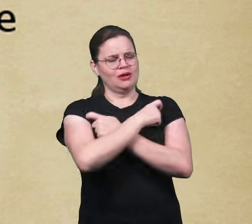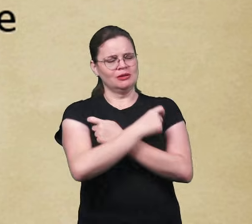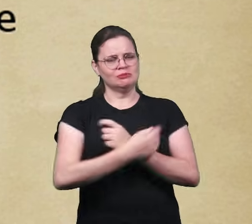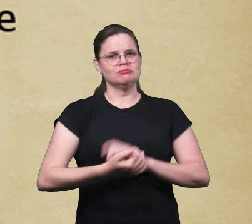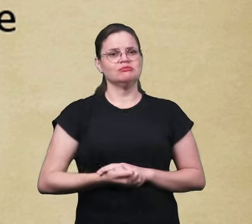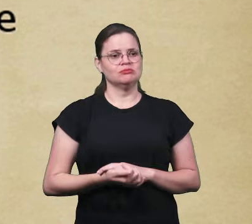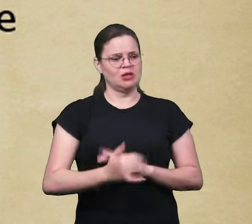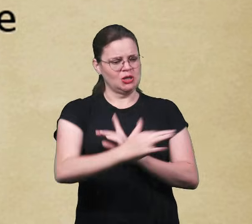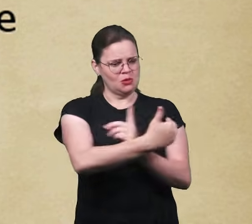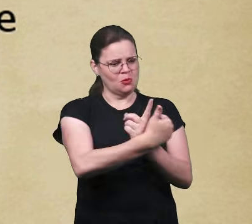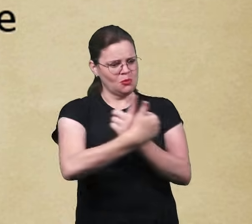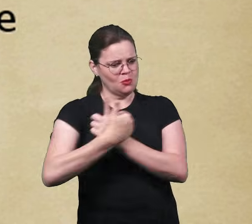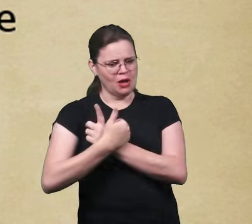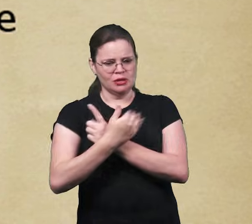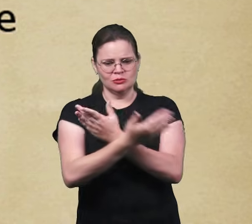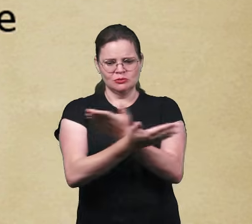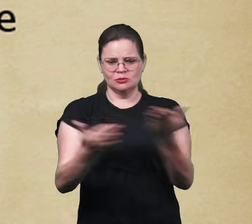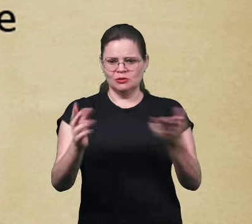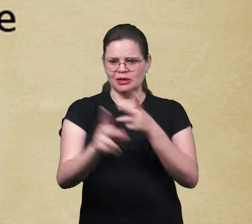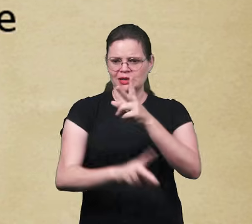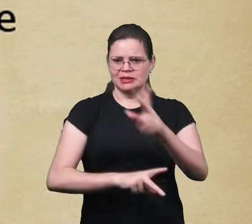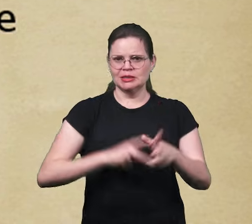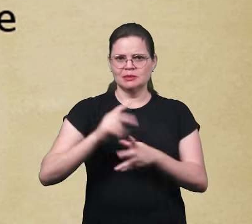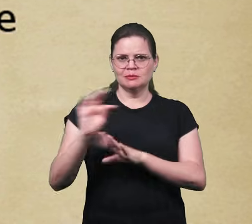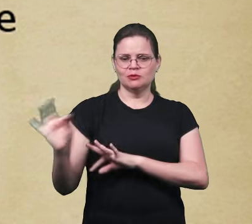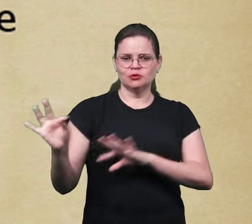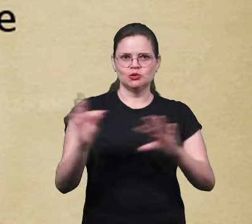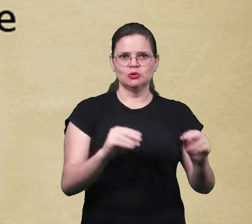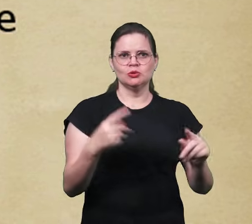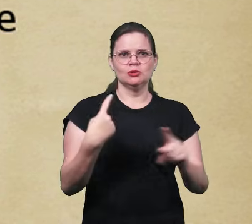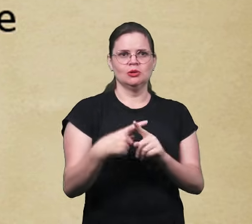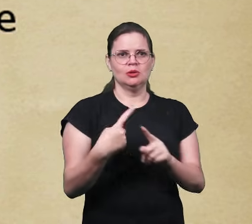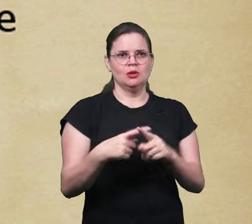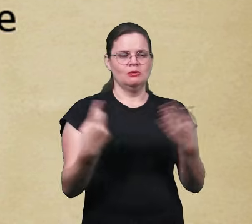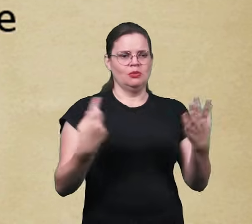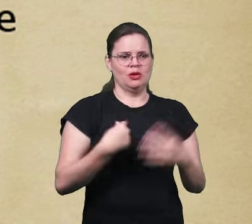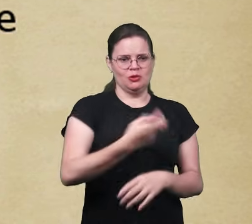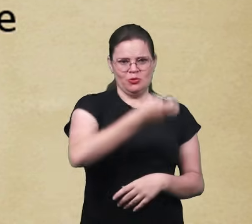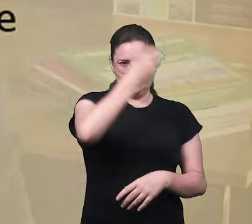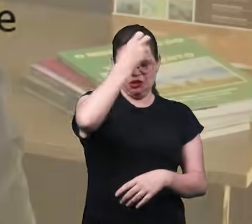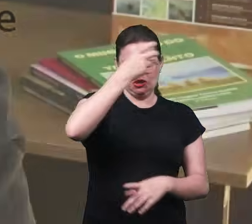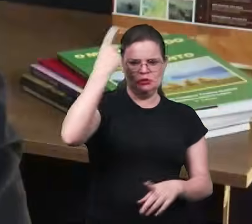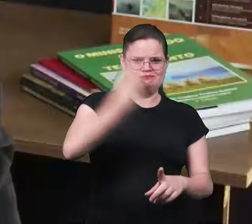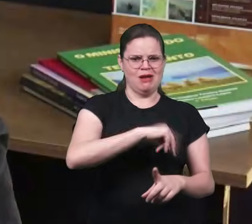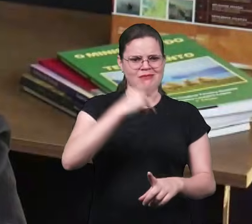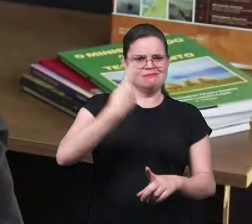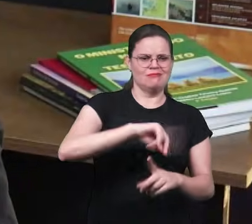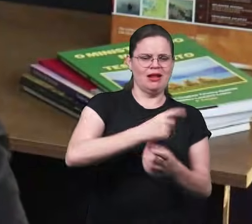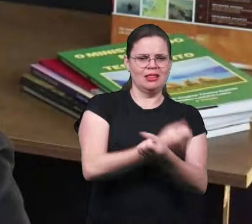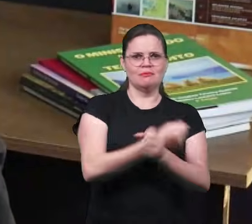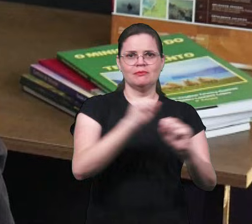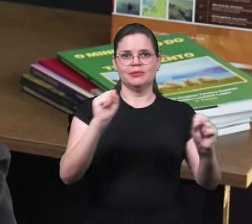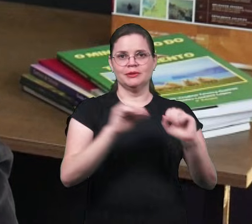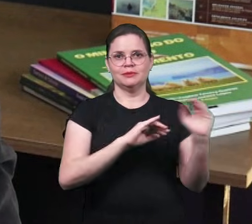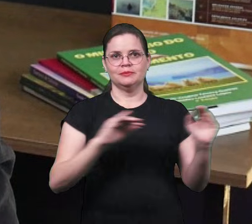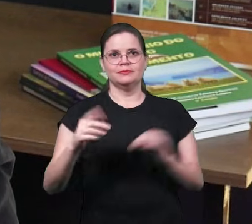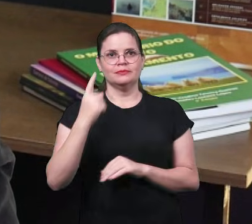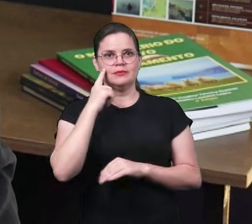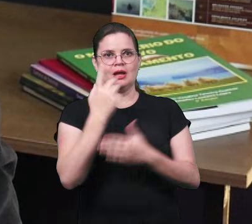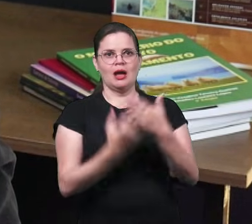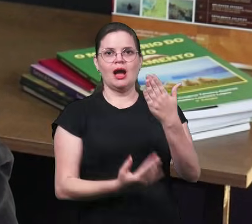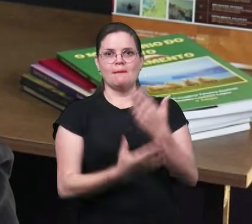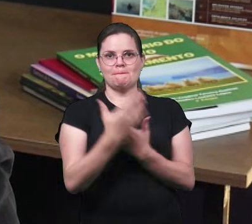que livrou a este povo de debaixo da mão dos egípcios. Essa expressão, a mão dos egípcios, porque o povo